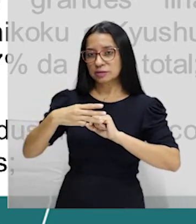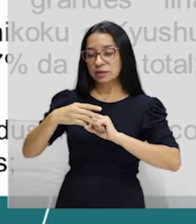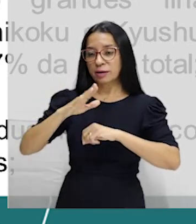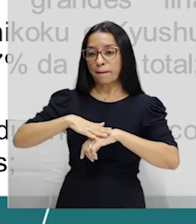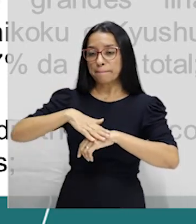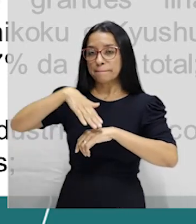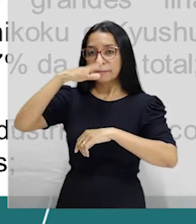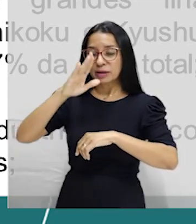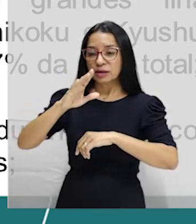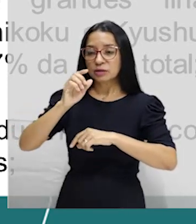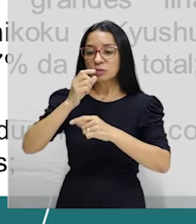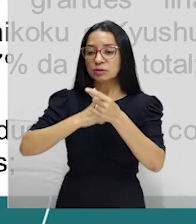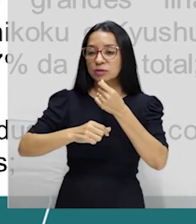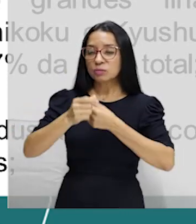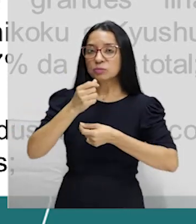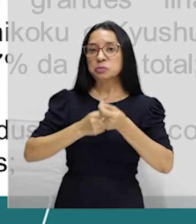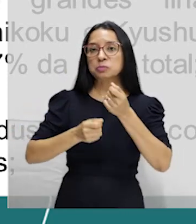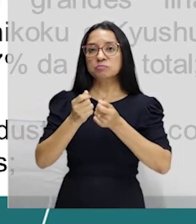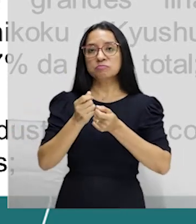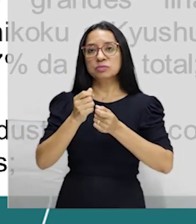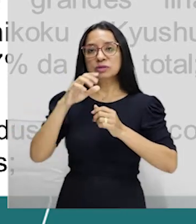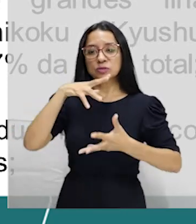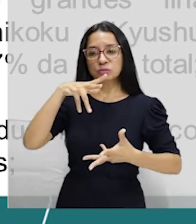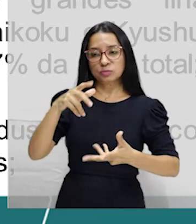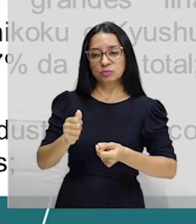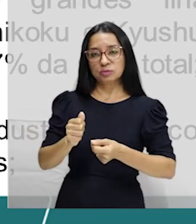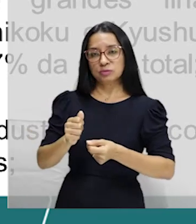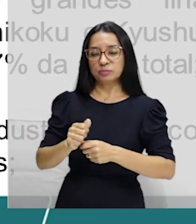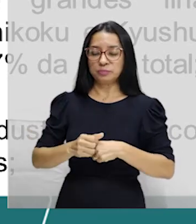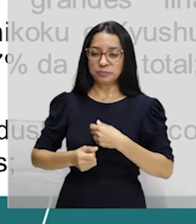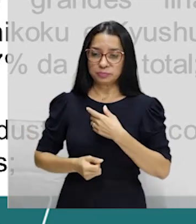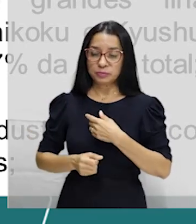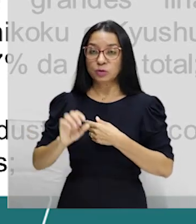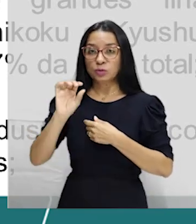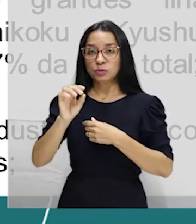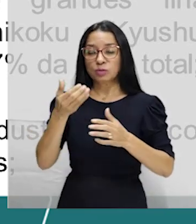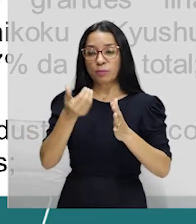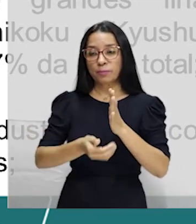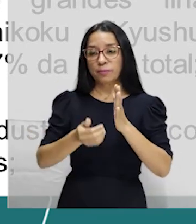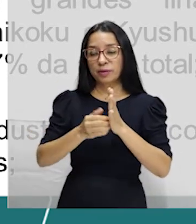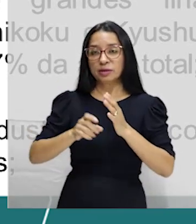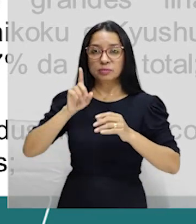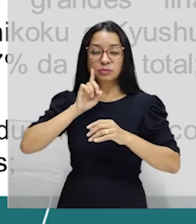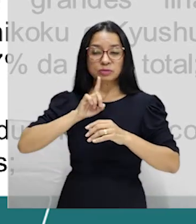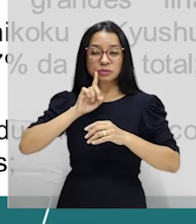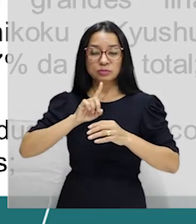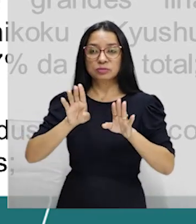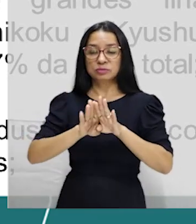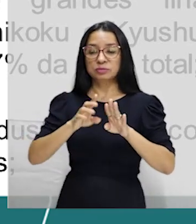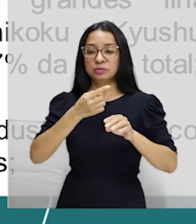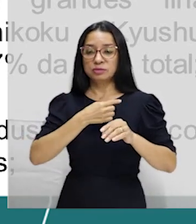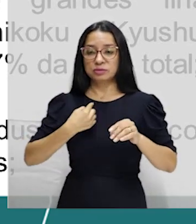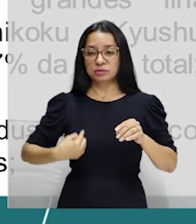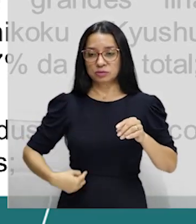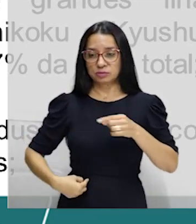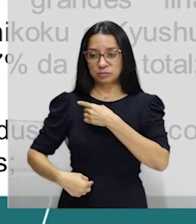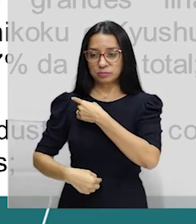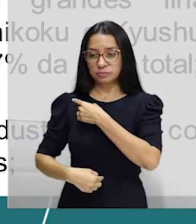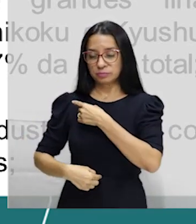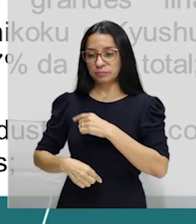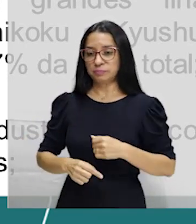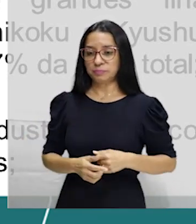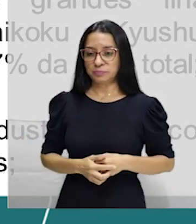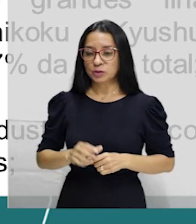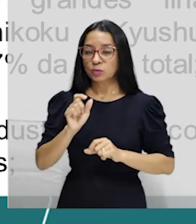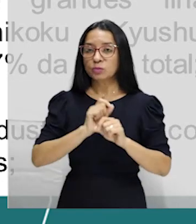do mundo, só atrás dos Estados Unidos em primeiro lugar e a China em segundo lugar. Potência nipônica é o Japão, galera, tá certo? O que o